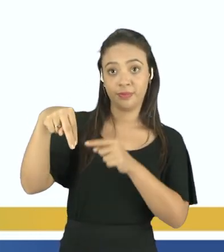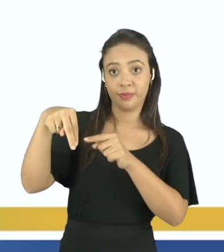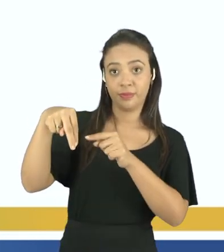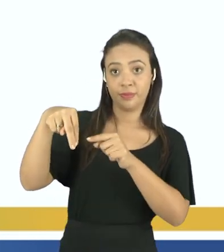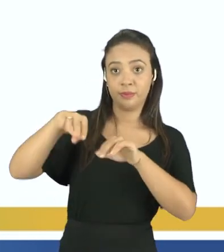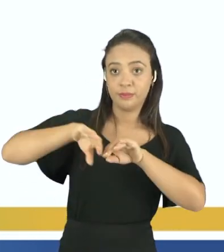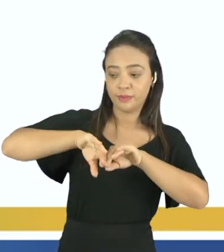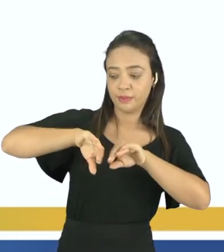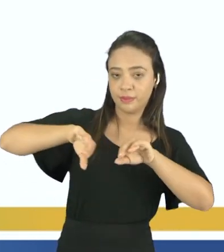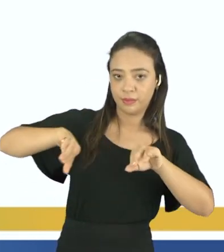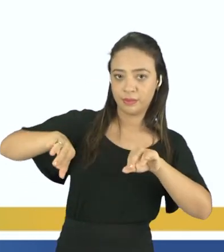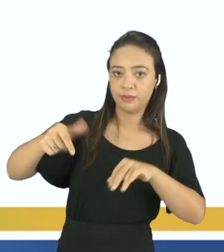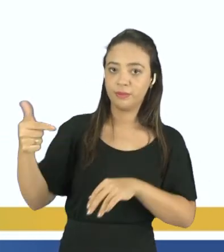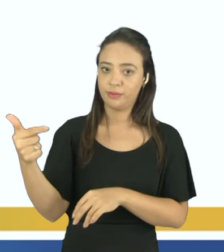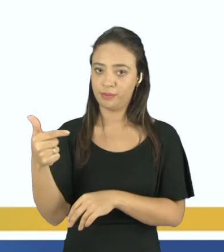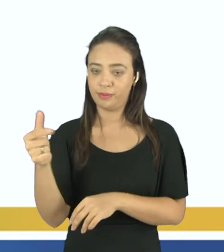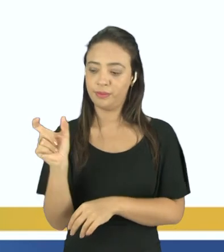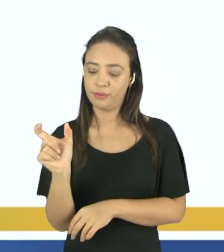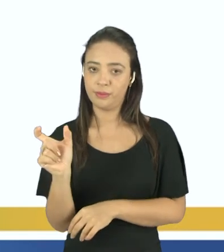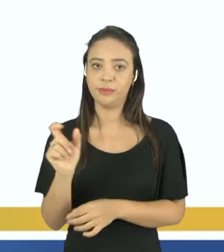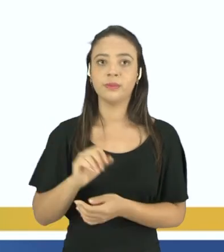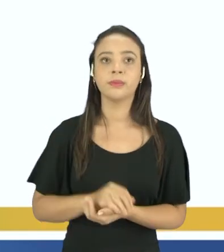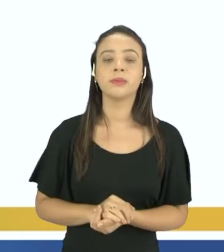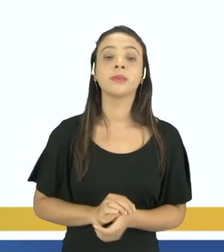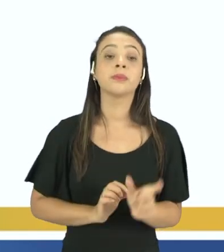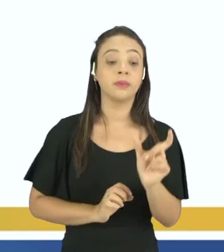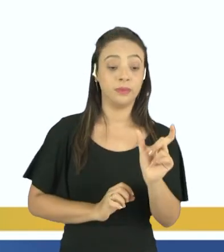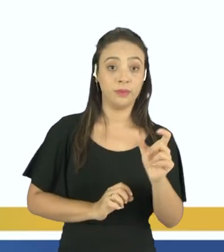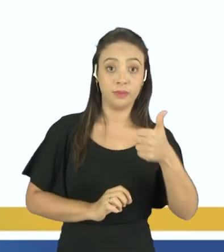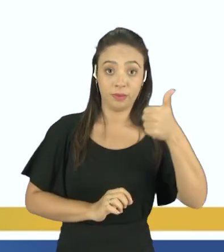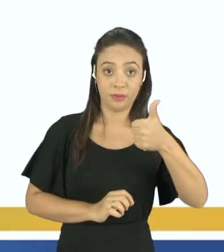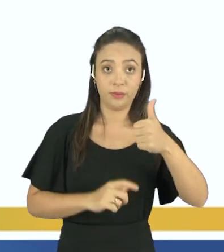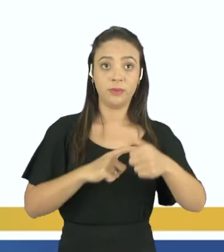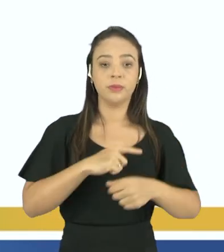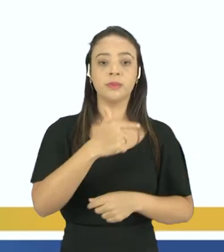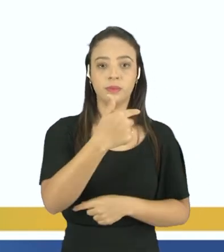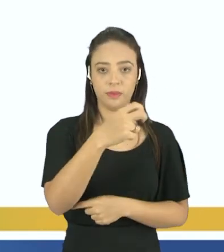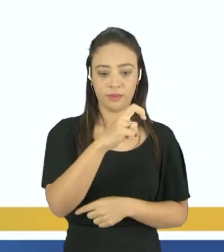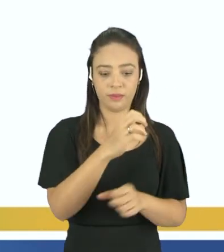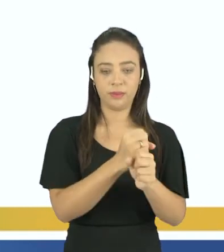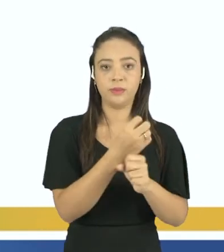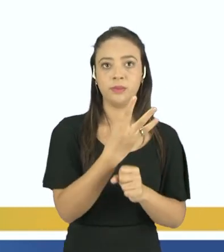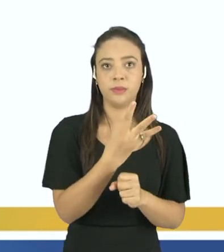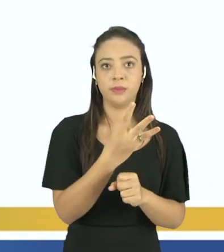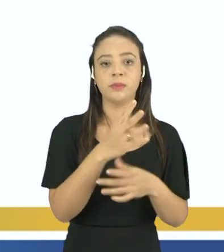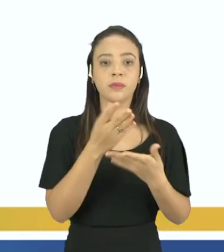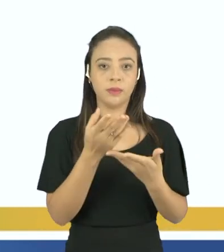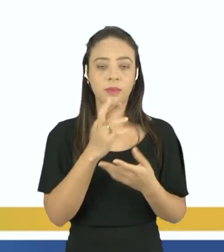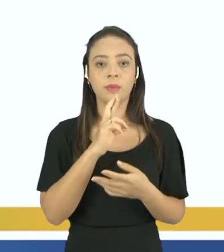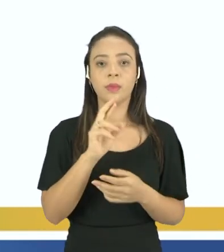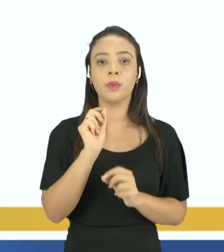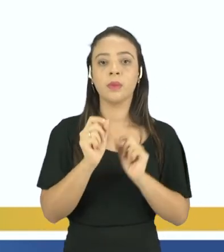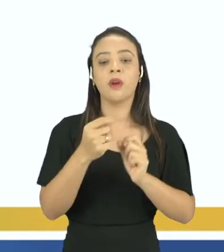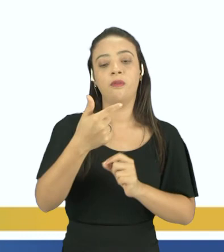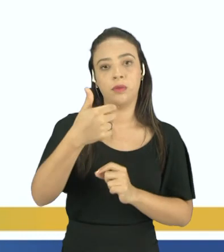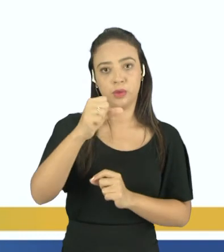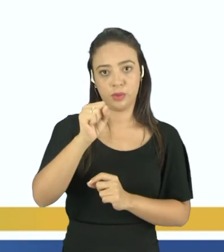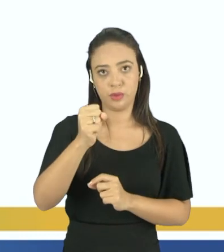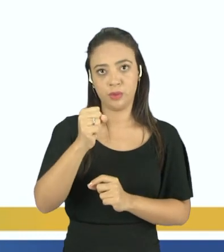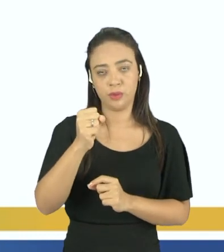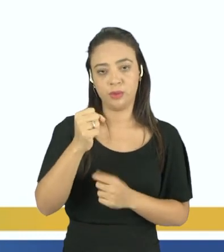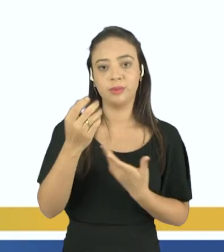ficou do lado lá do segundo membro é nós temos um primeiro membro 25 mais três sabemos que 25 + 3 = 28